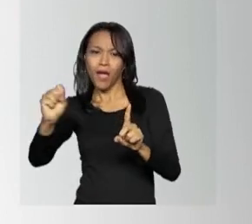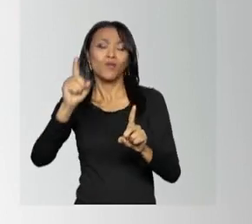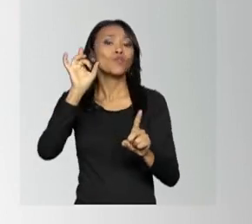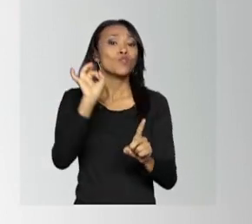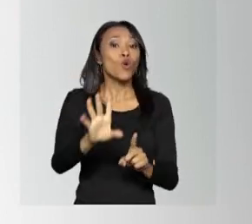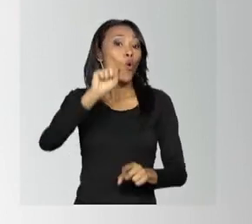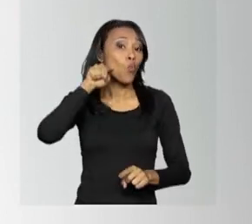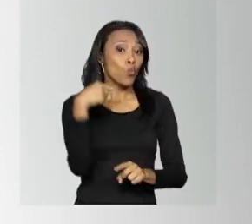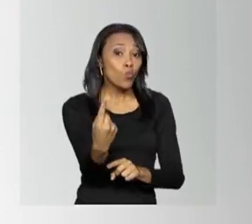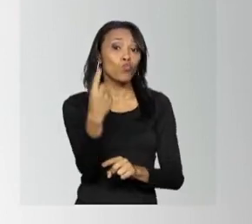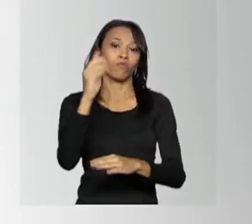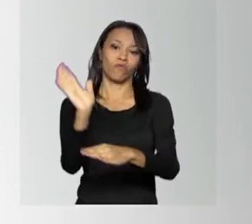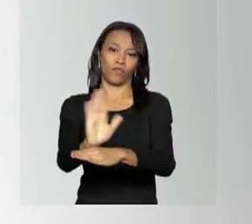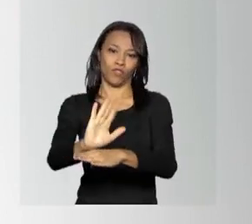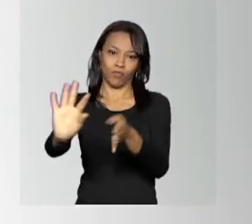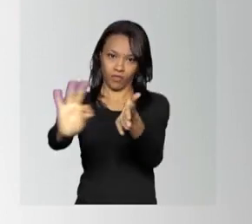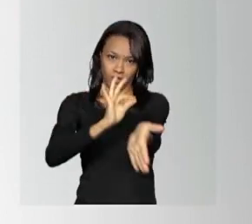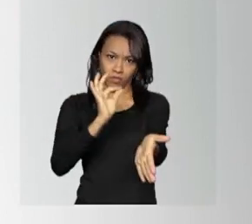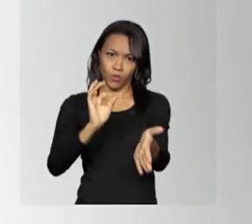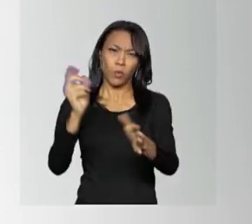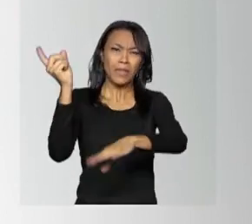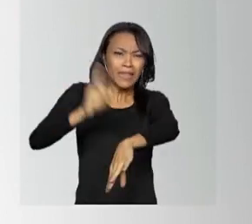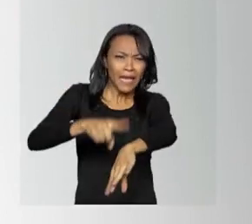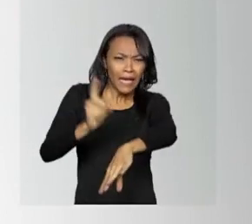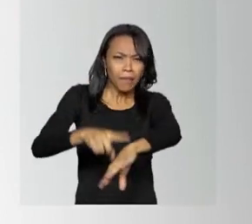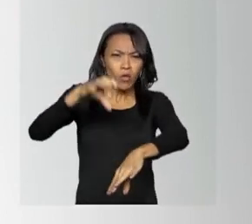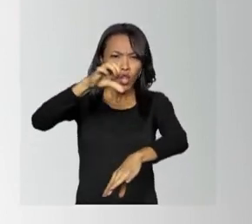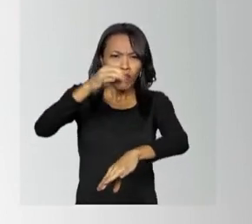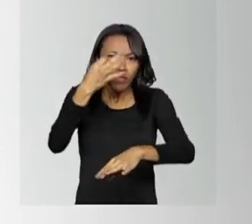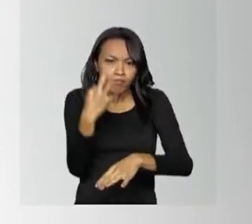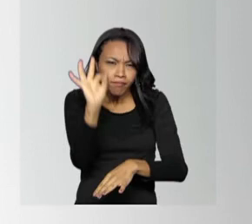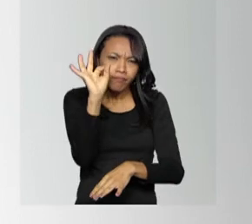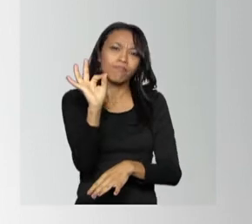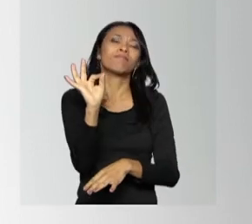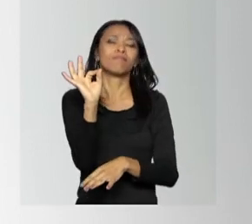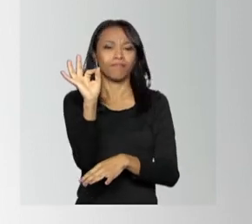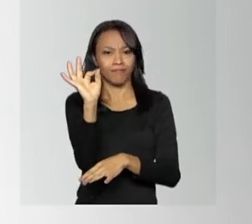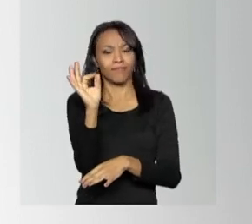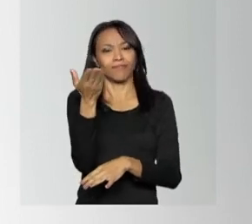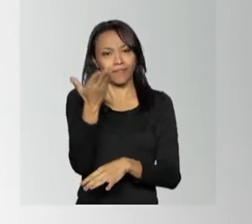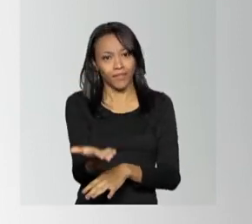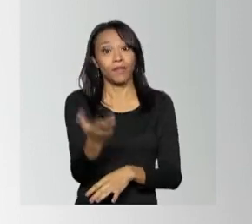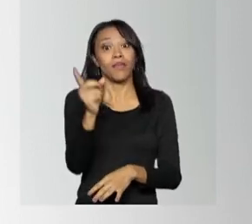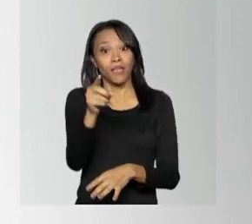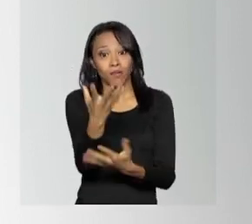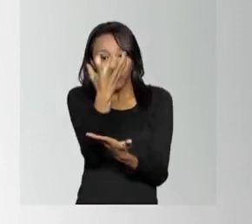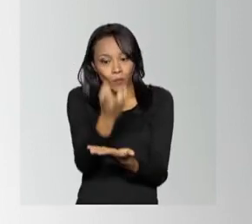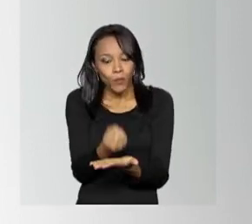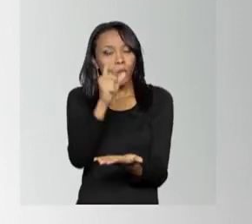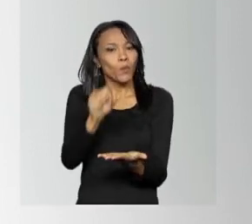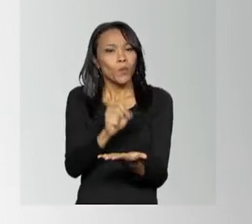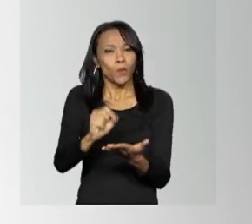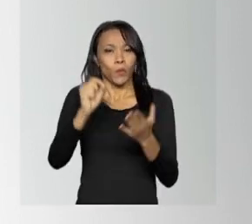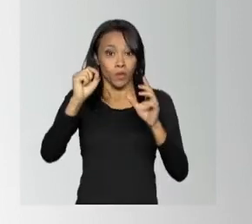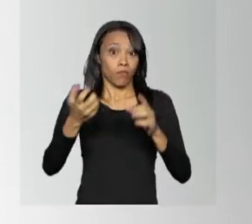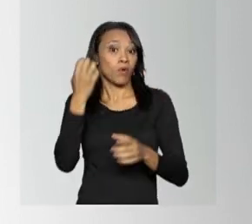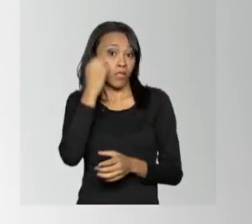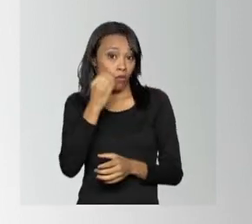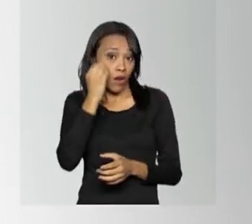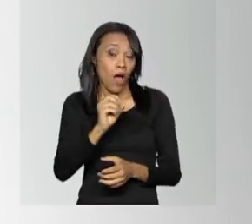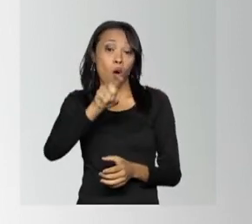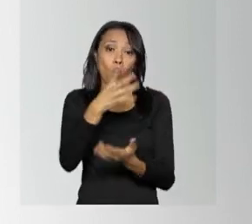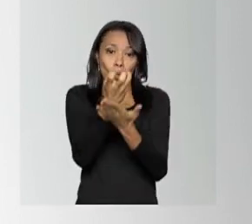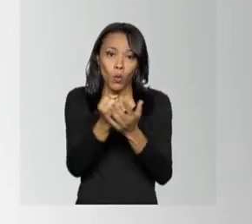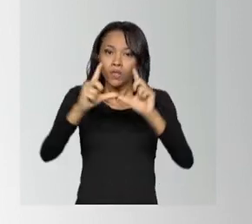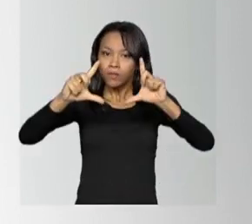apenas um vídeo, que deve ter no máximo 90 segundos de duração e captado por aparelho de telefone celular